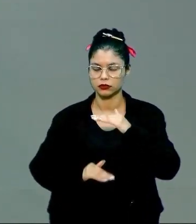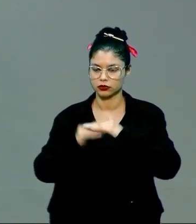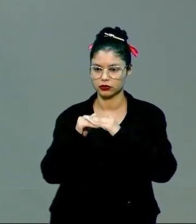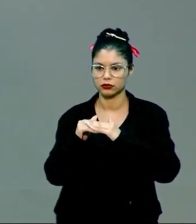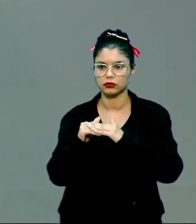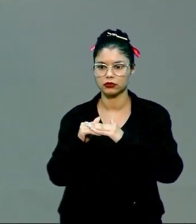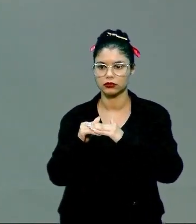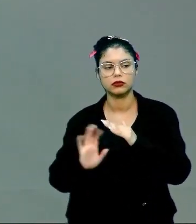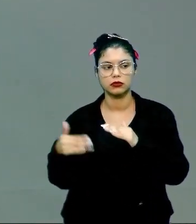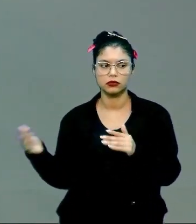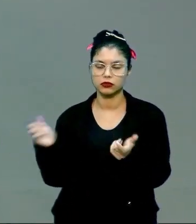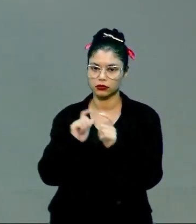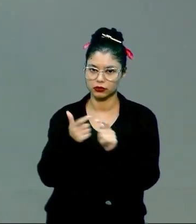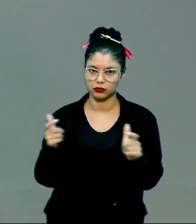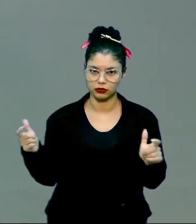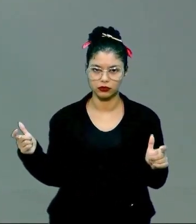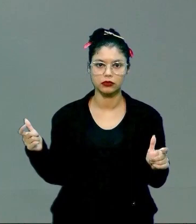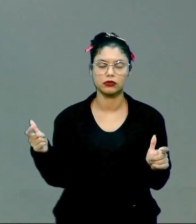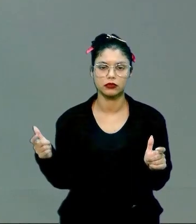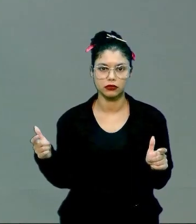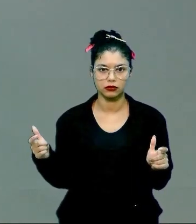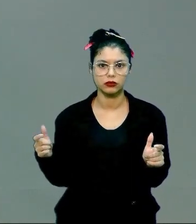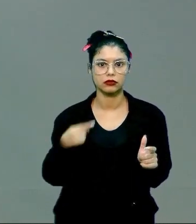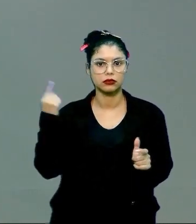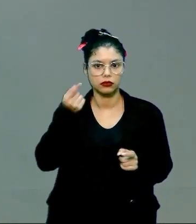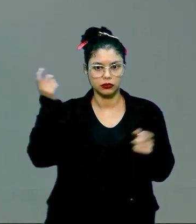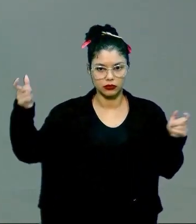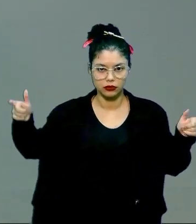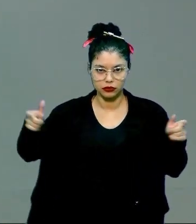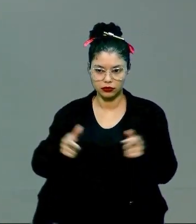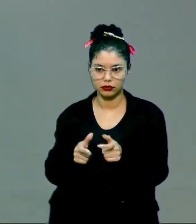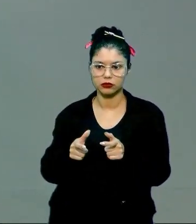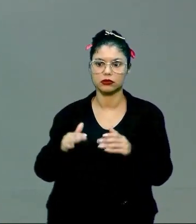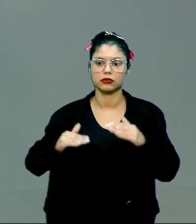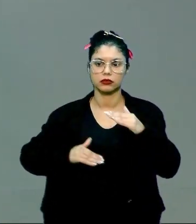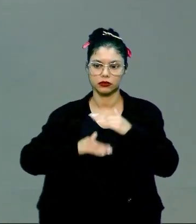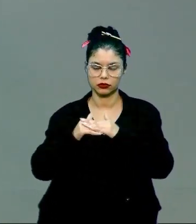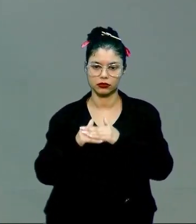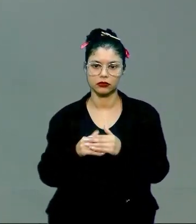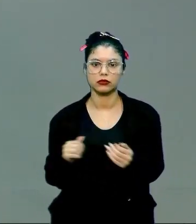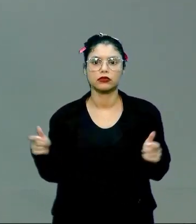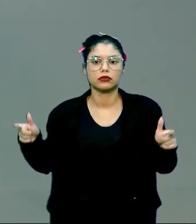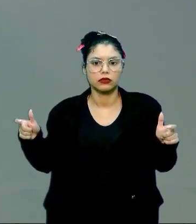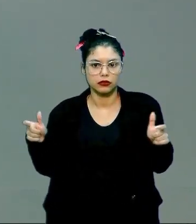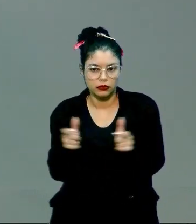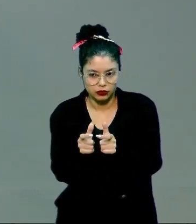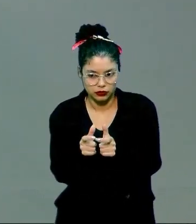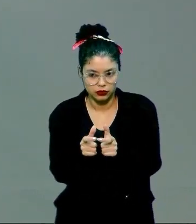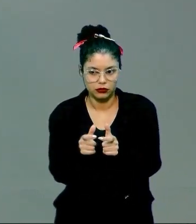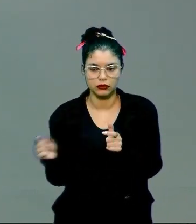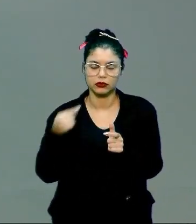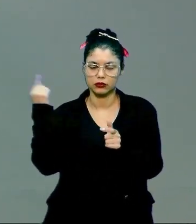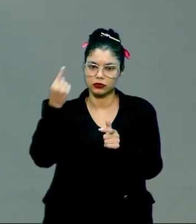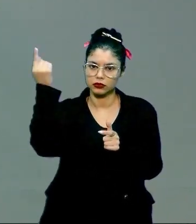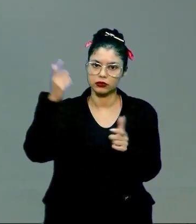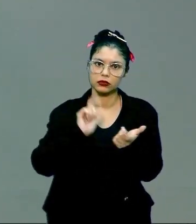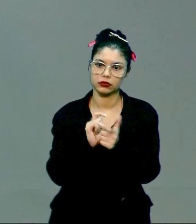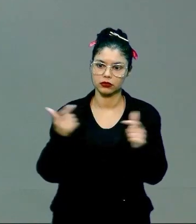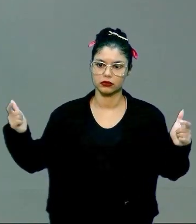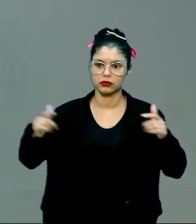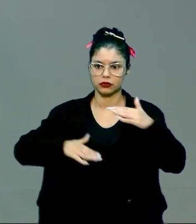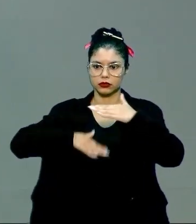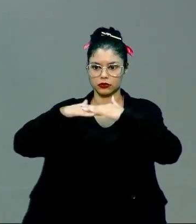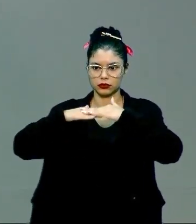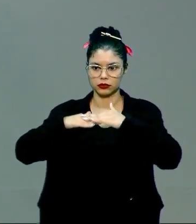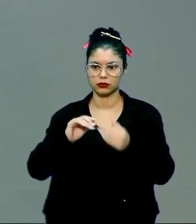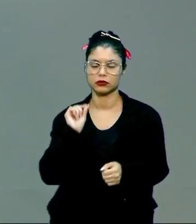comprimido. Quanto maior a altitude, menor a pressão, e quanto menor a altitude, maior a